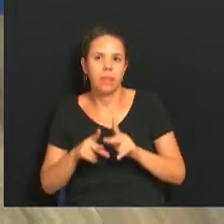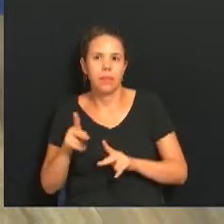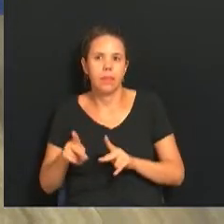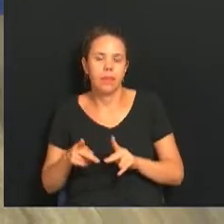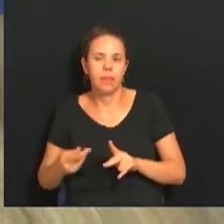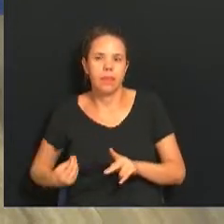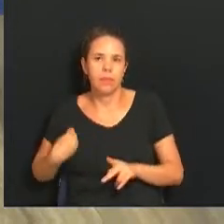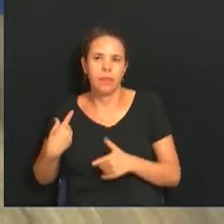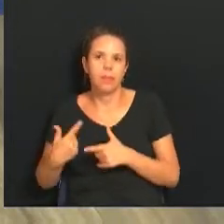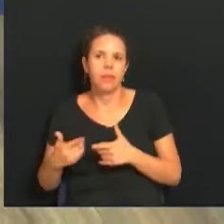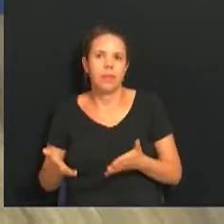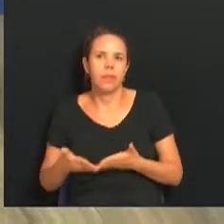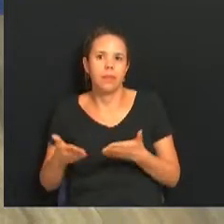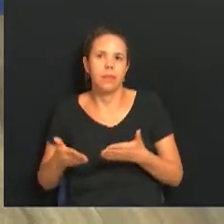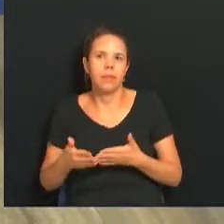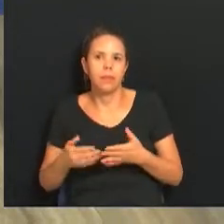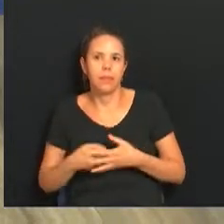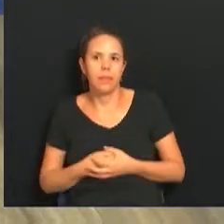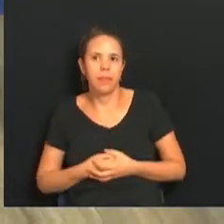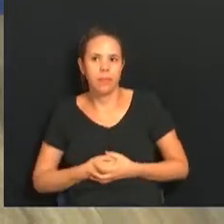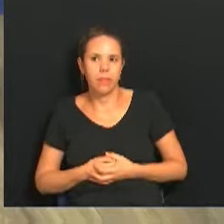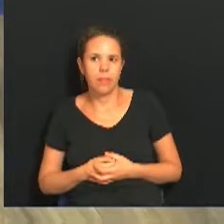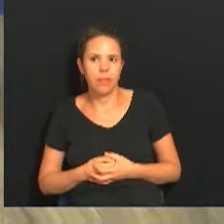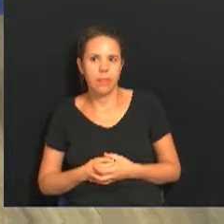em situação de vulnerabilidade, né?